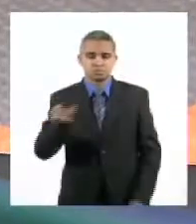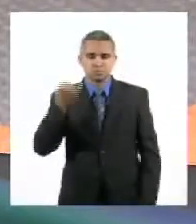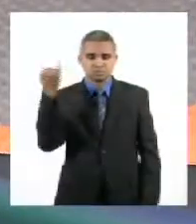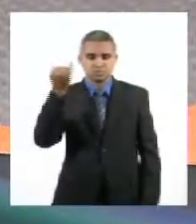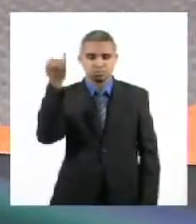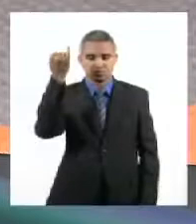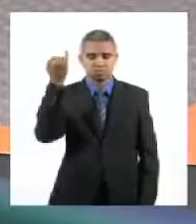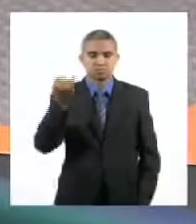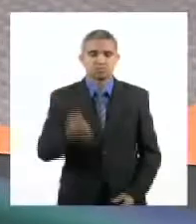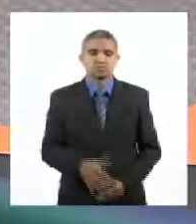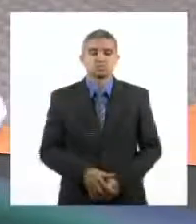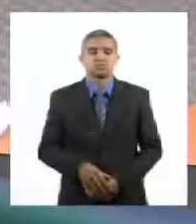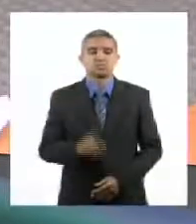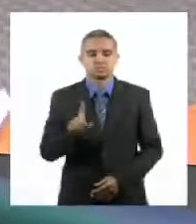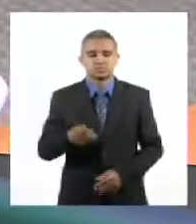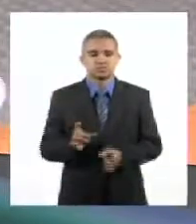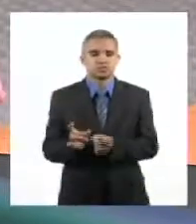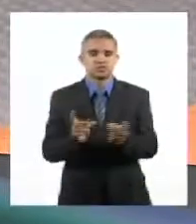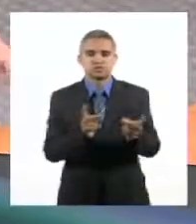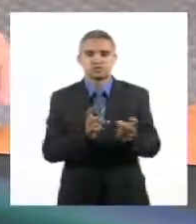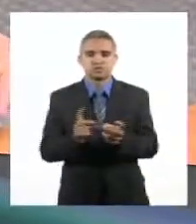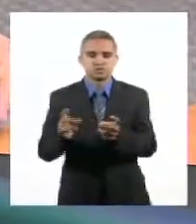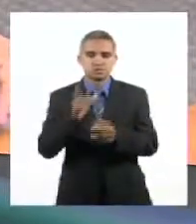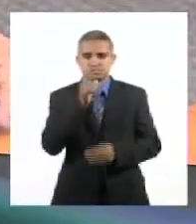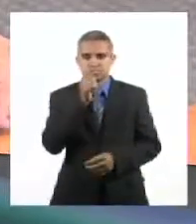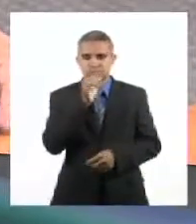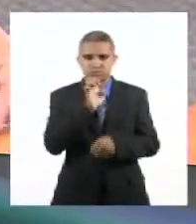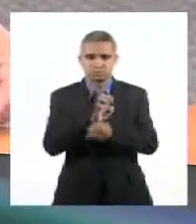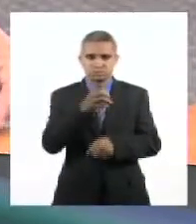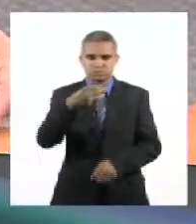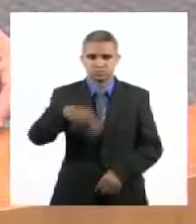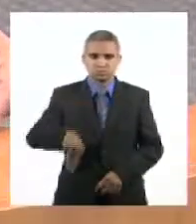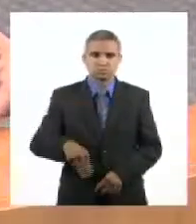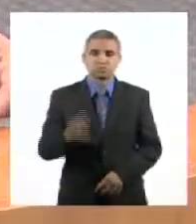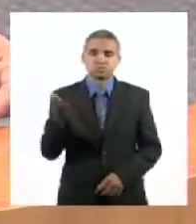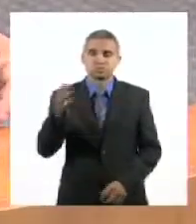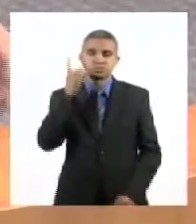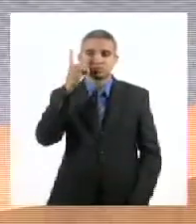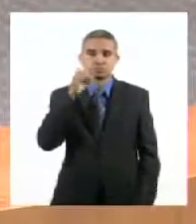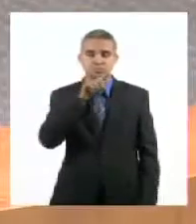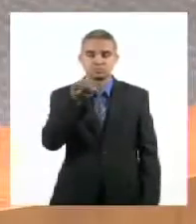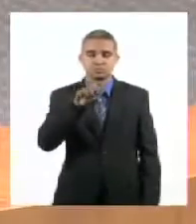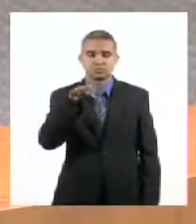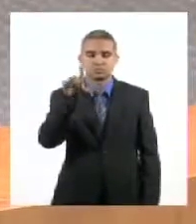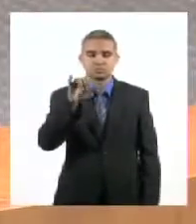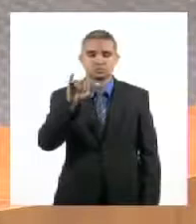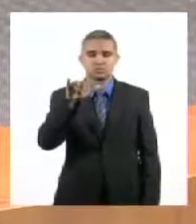é o problema desse comércio bilionário de água no estado do Maranhão. Deputado Zé Inácio.